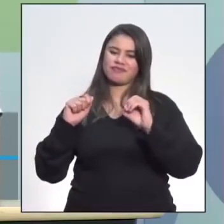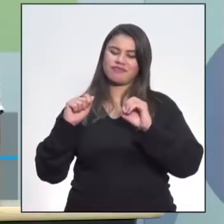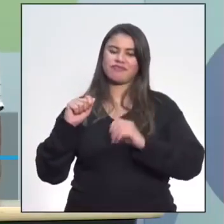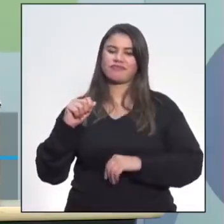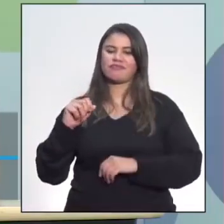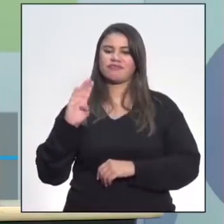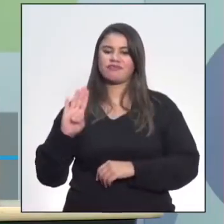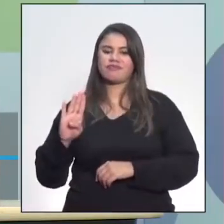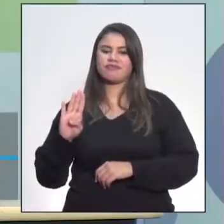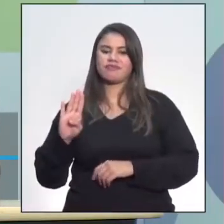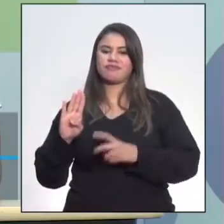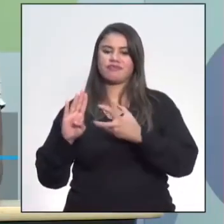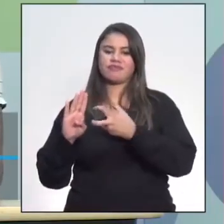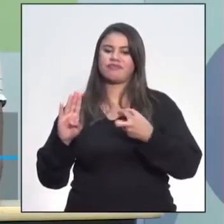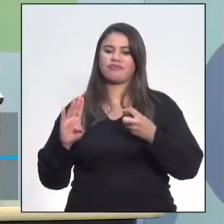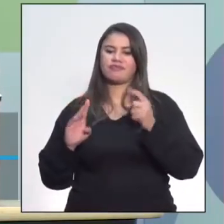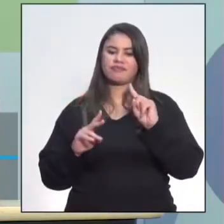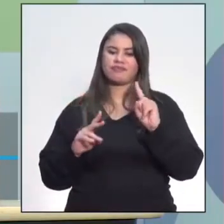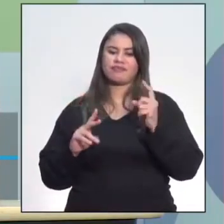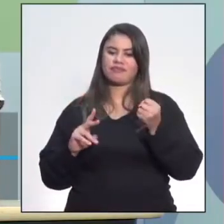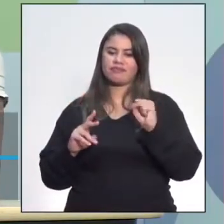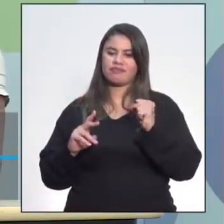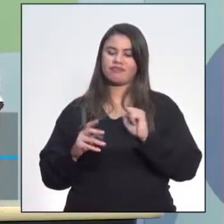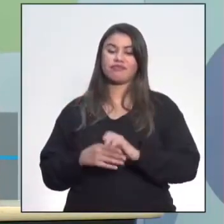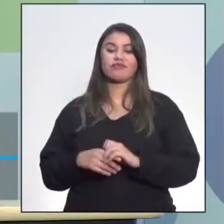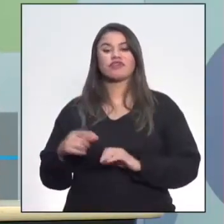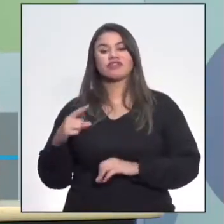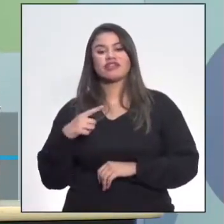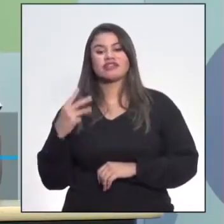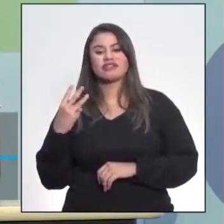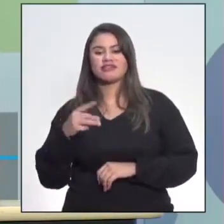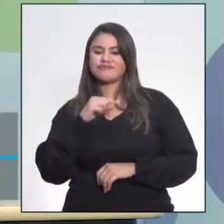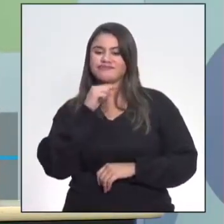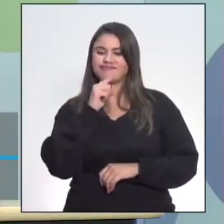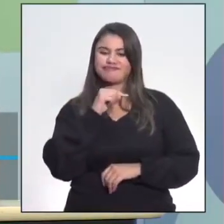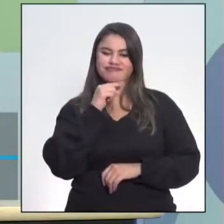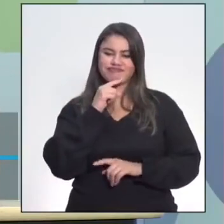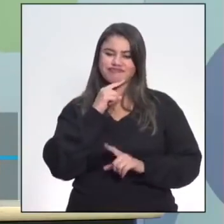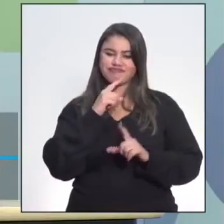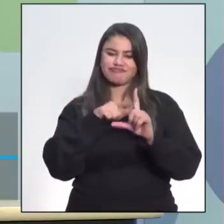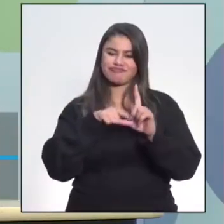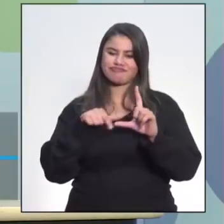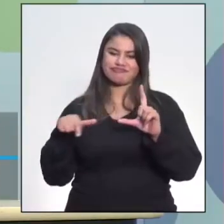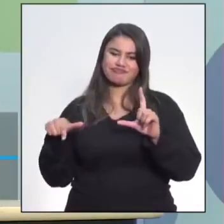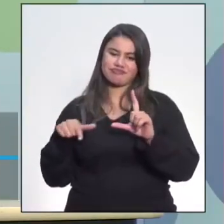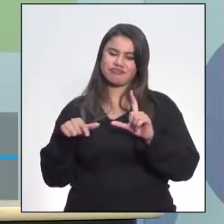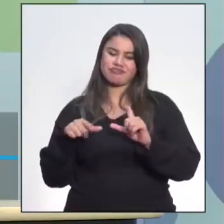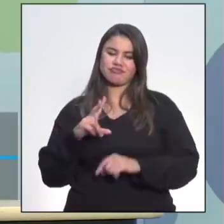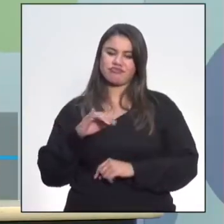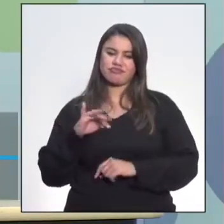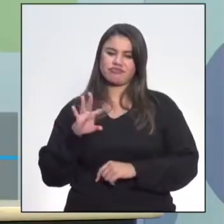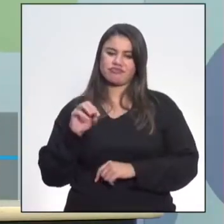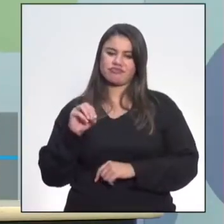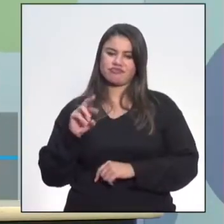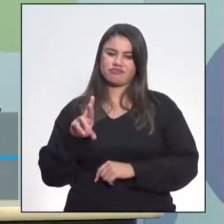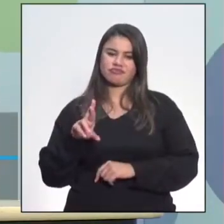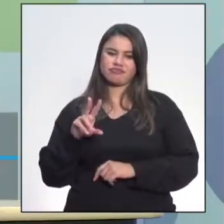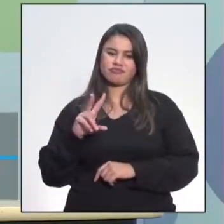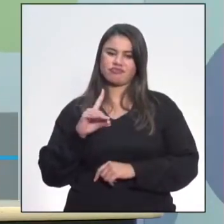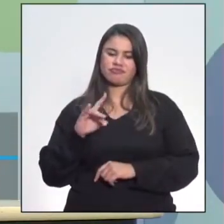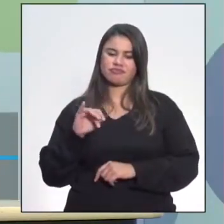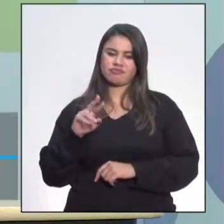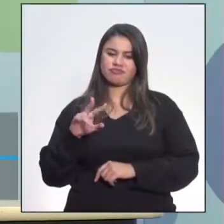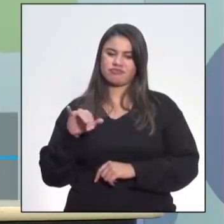18. Nós tivemos 3 alunos aqui que falaram que não conseguiram fazer o gráfico. É o caso do Vitor Eduardo, o Davi e